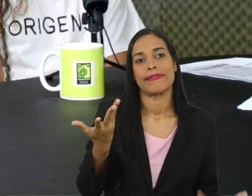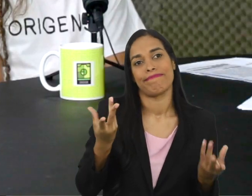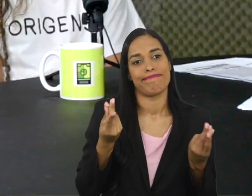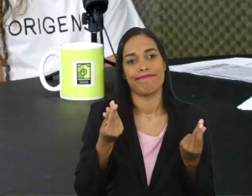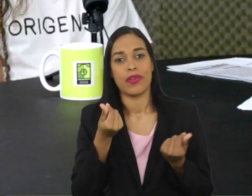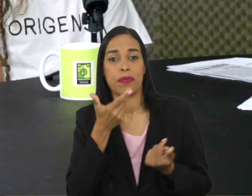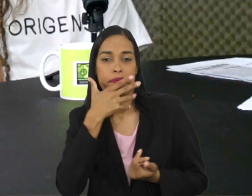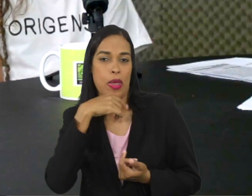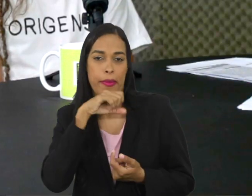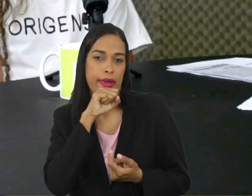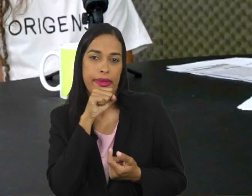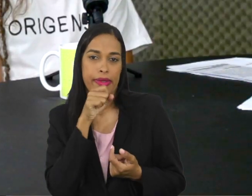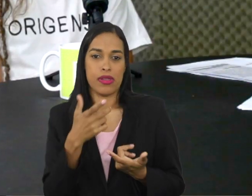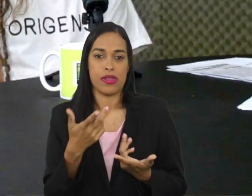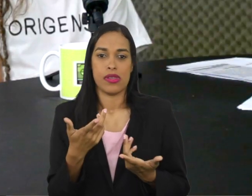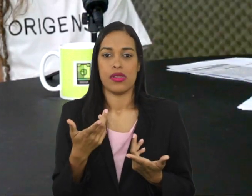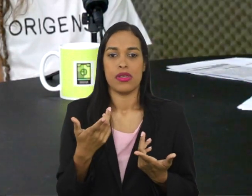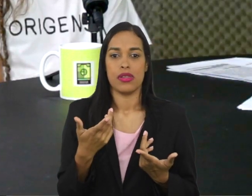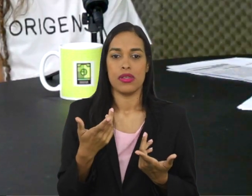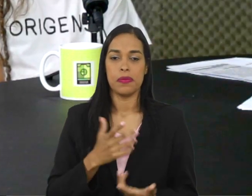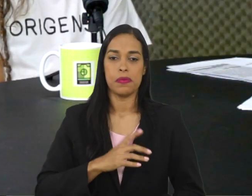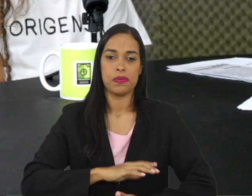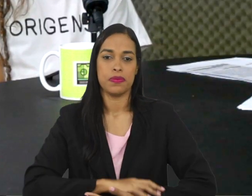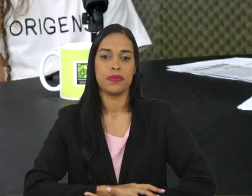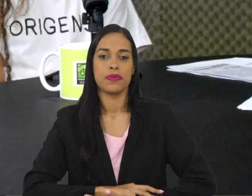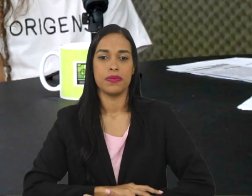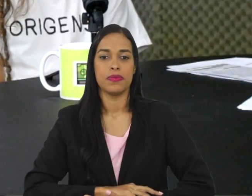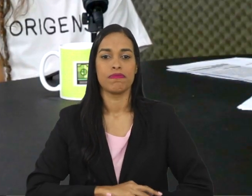Poxa, não sei. Ele...